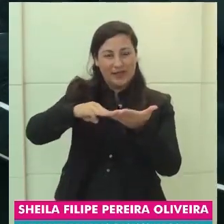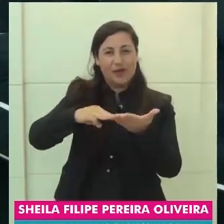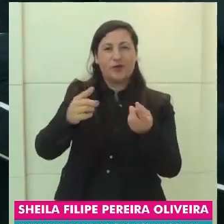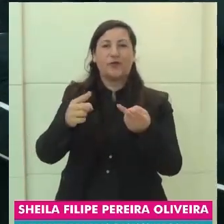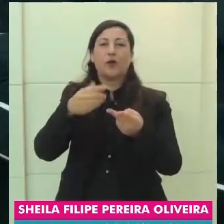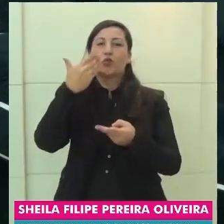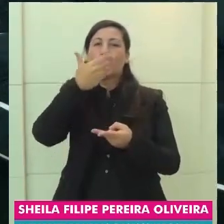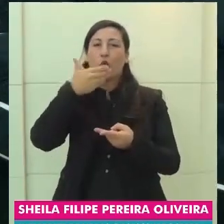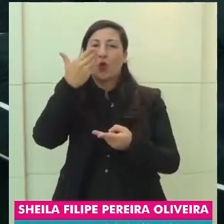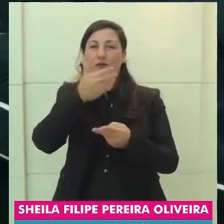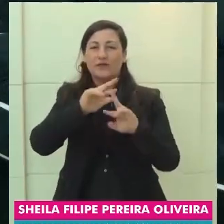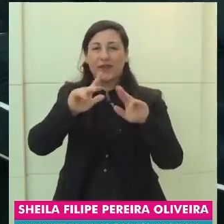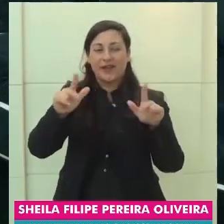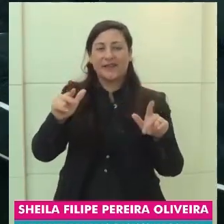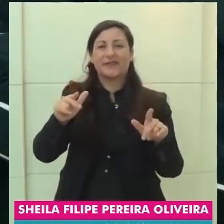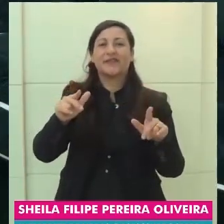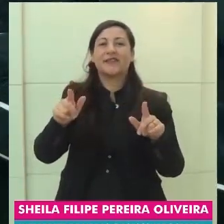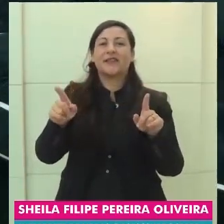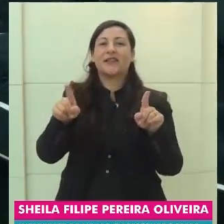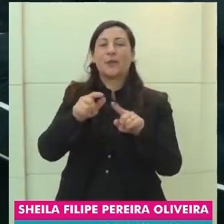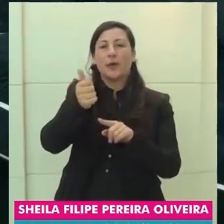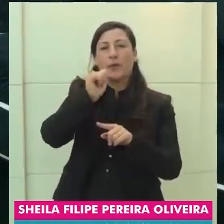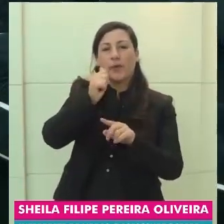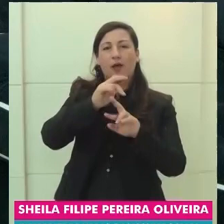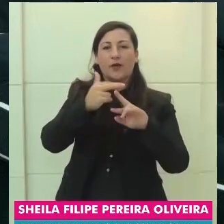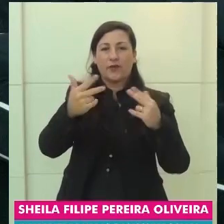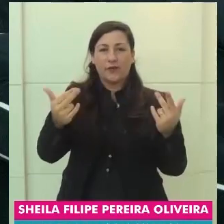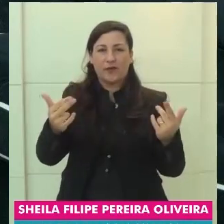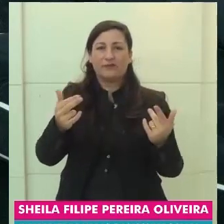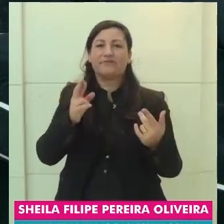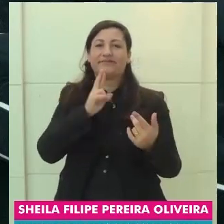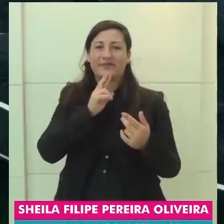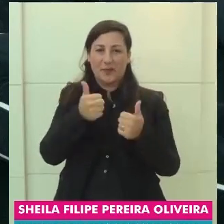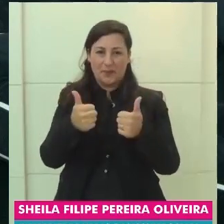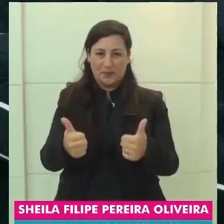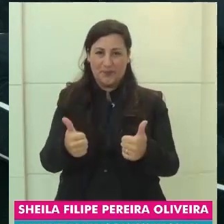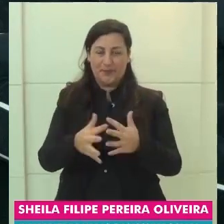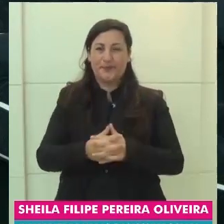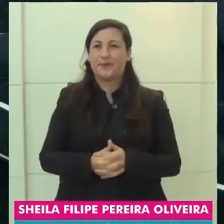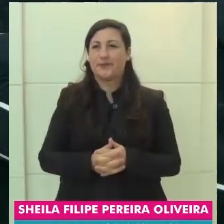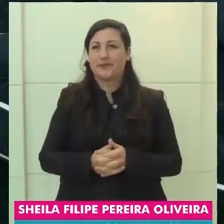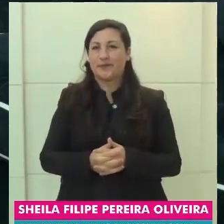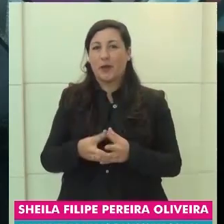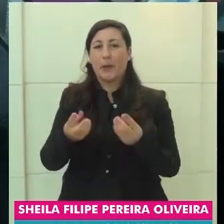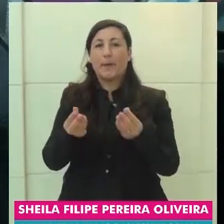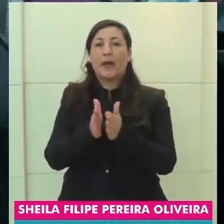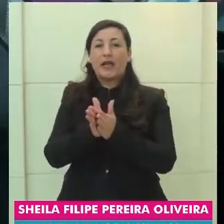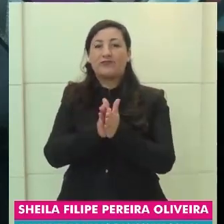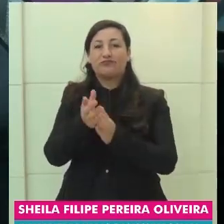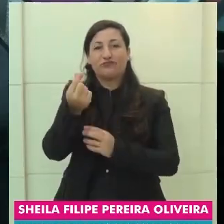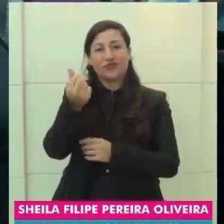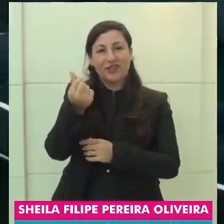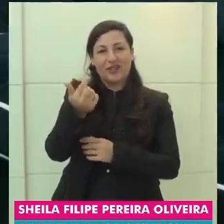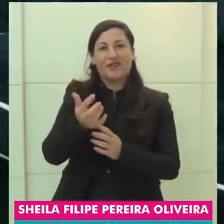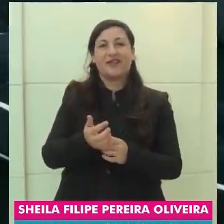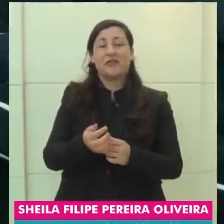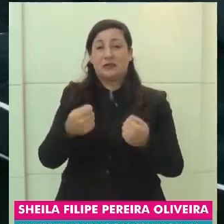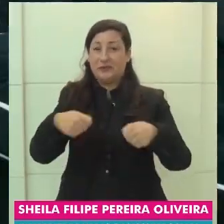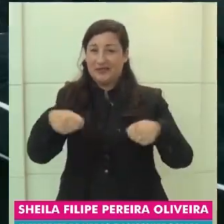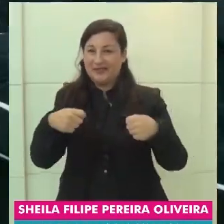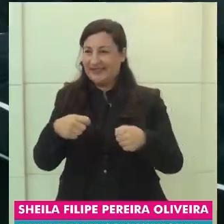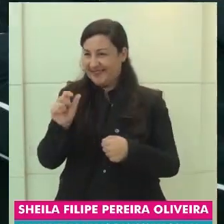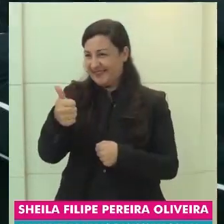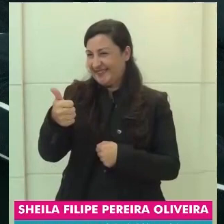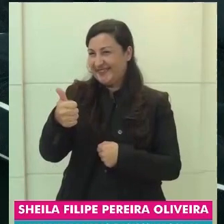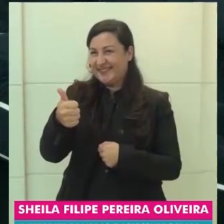bebidas, no caso. Tudo para adquirir, né? Tudo para ganhar dinheiro. adquirir. Temos que fazer dinheiro, minha gente. Precisa realmente. Né,